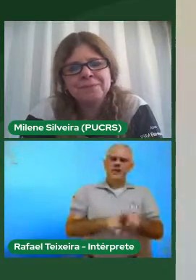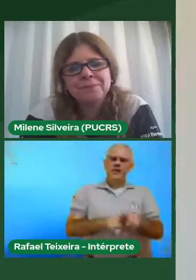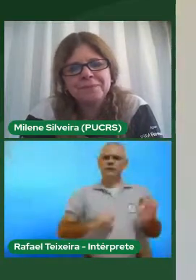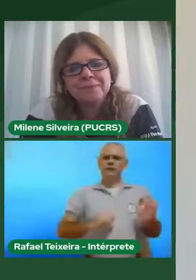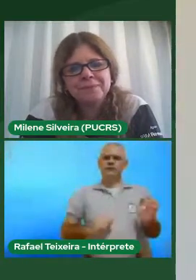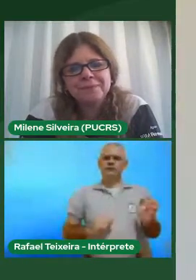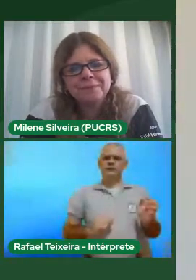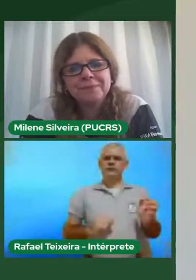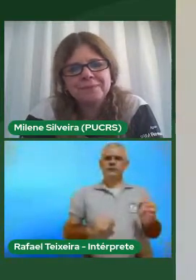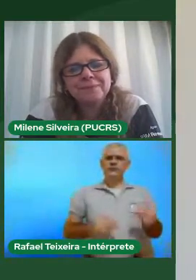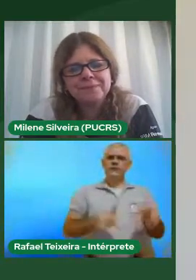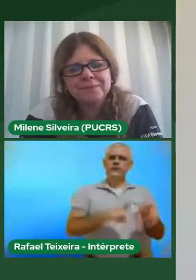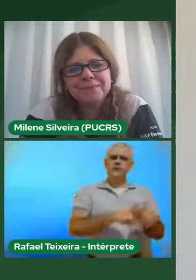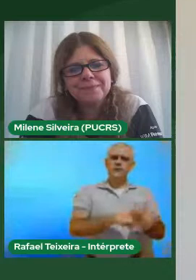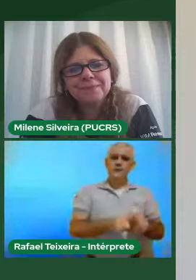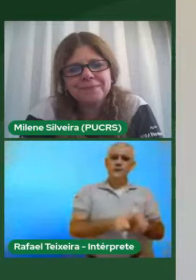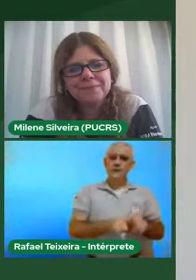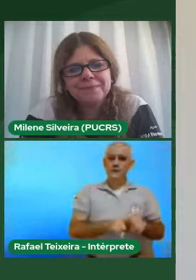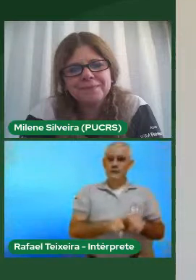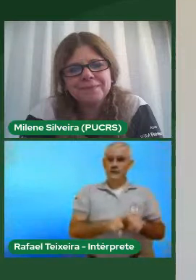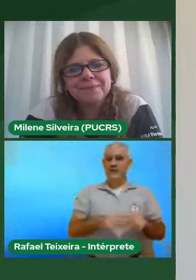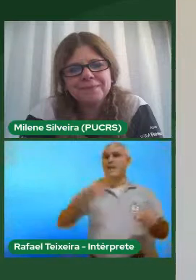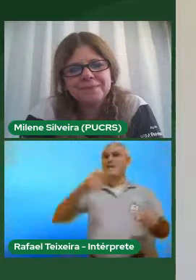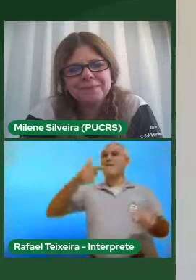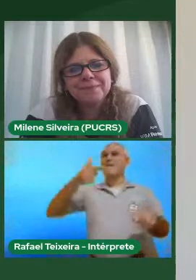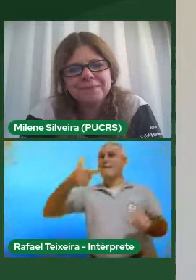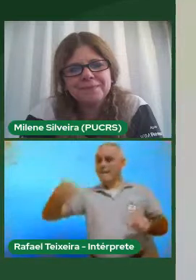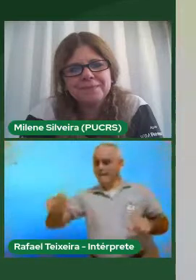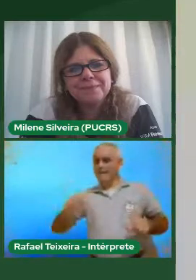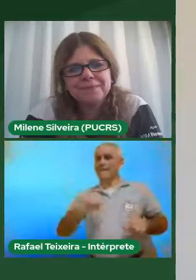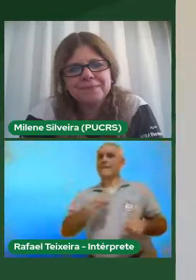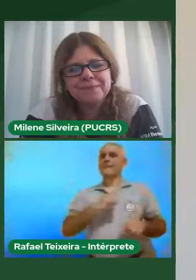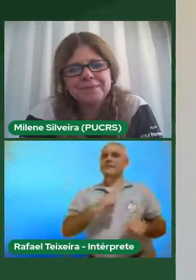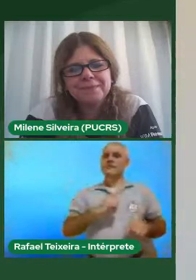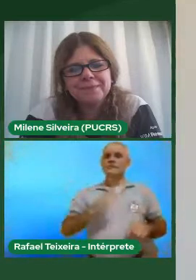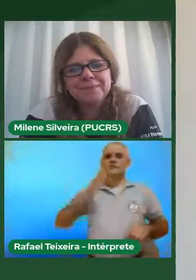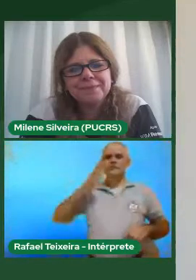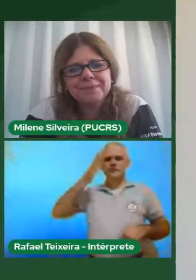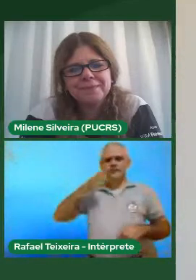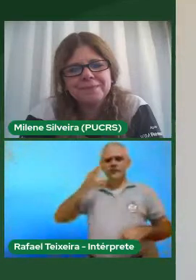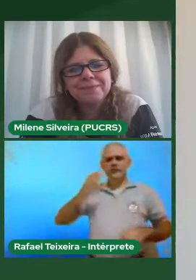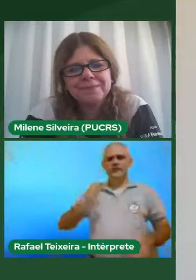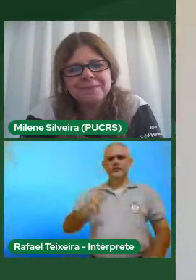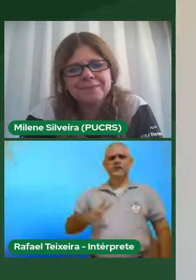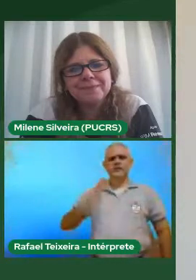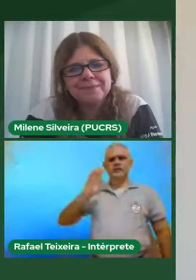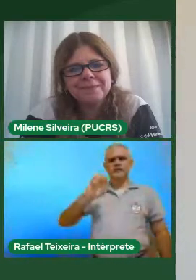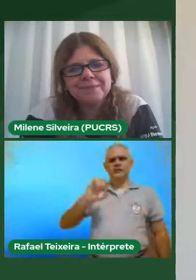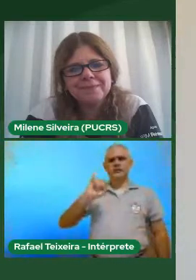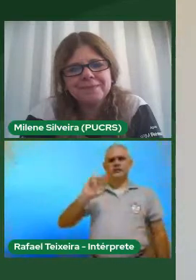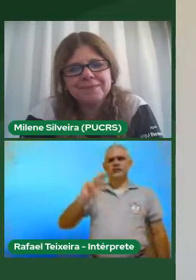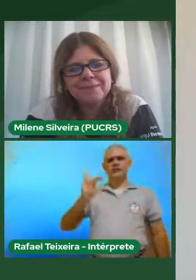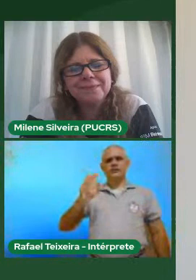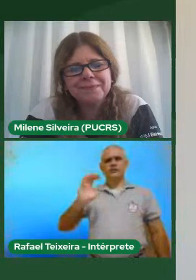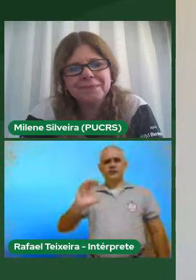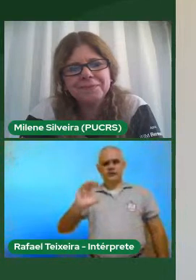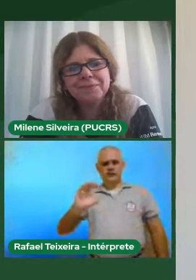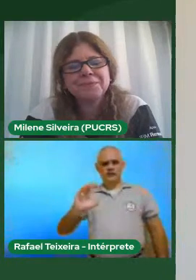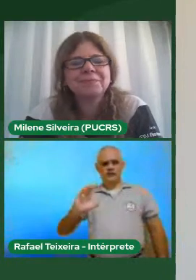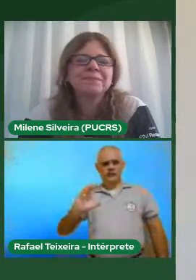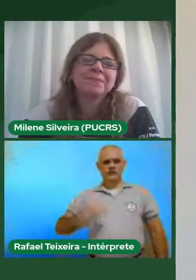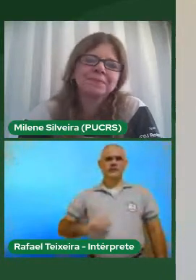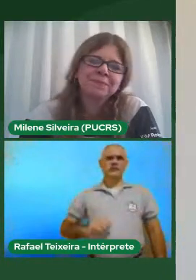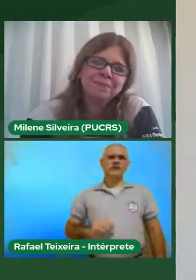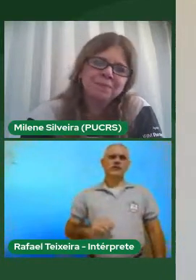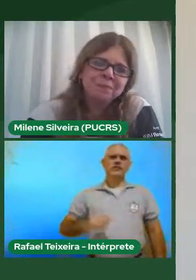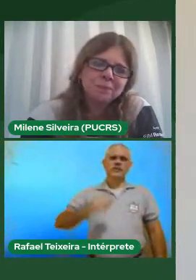como se isso não fosse suficiente. Ela foi também palestrante do WAKE 2020. E este ano, tivemos a honra de ouvir